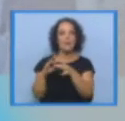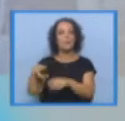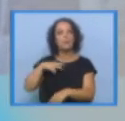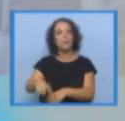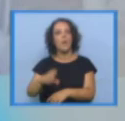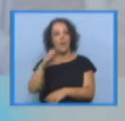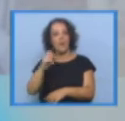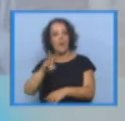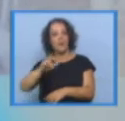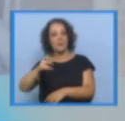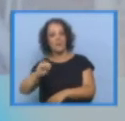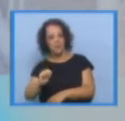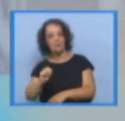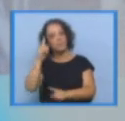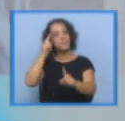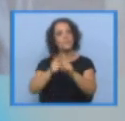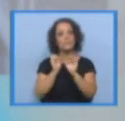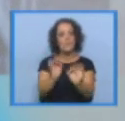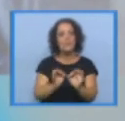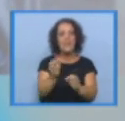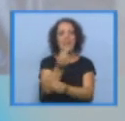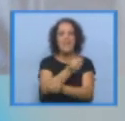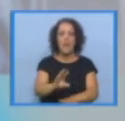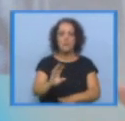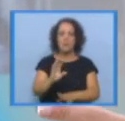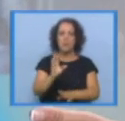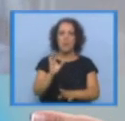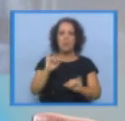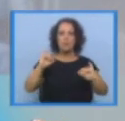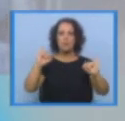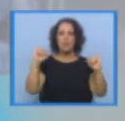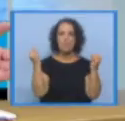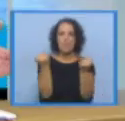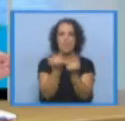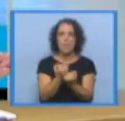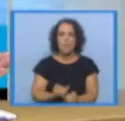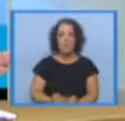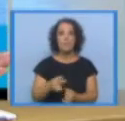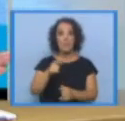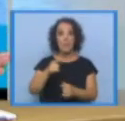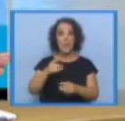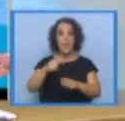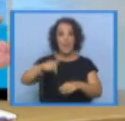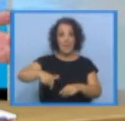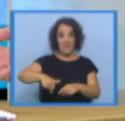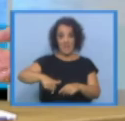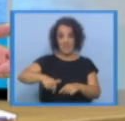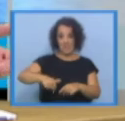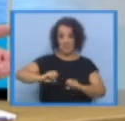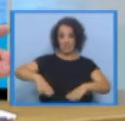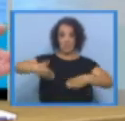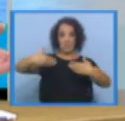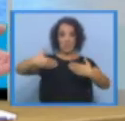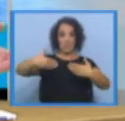portuguesa, para cuidar de crianças subnutridas, que estão a morrer na metade dos meninos não entraram na escola neste